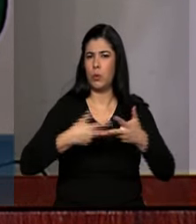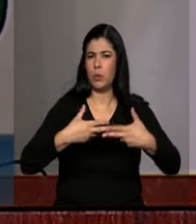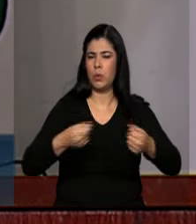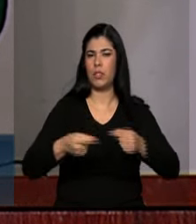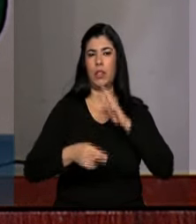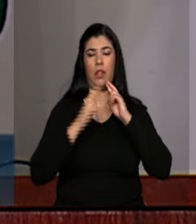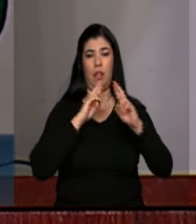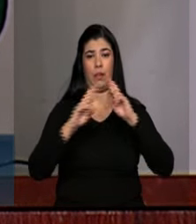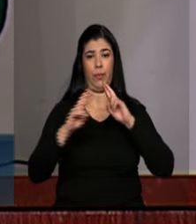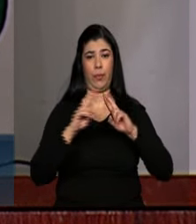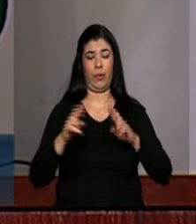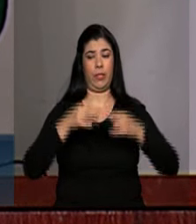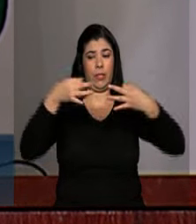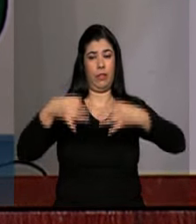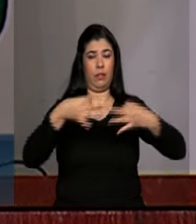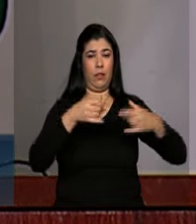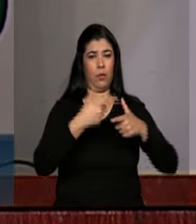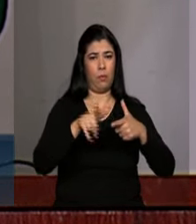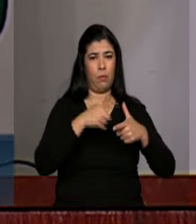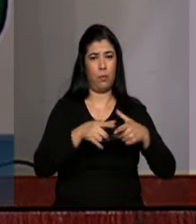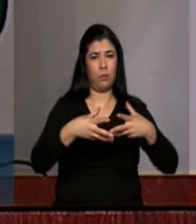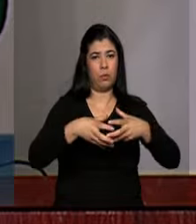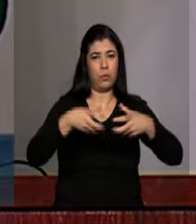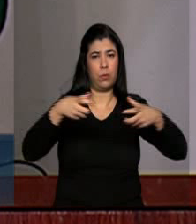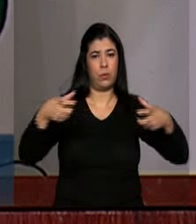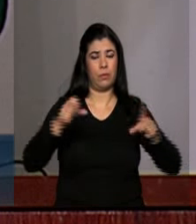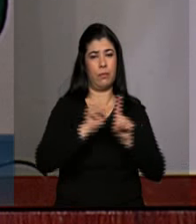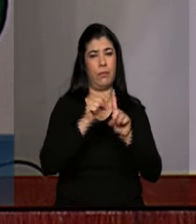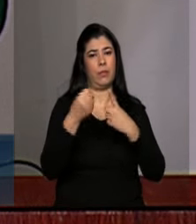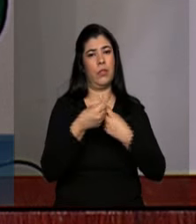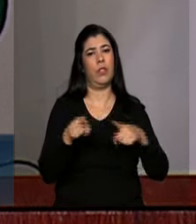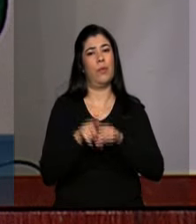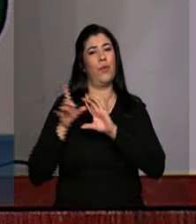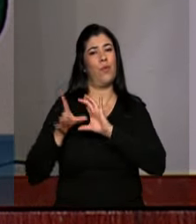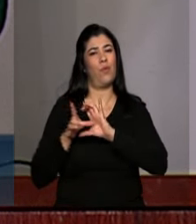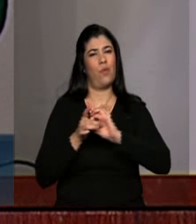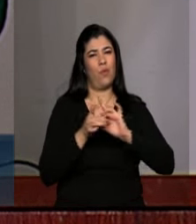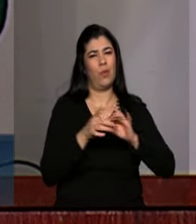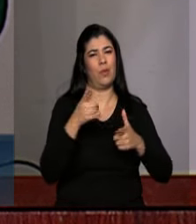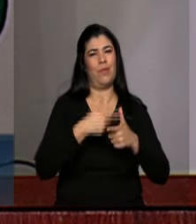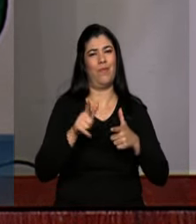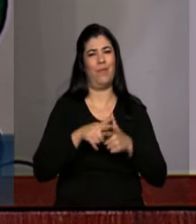a crescentes demandas sociais em um contexto de grave crise internacional.